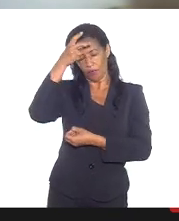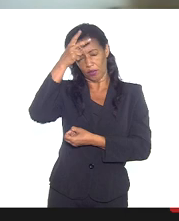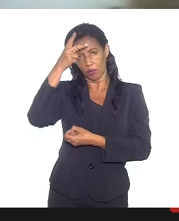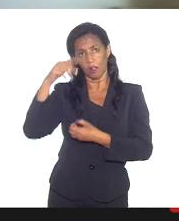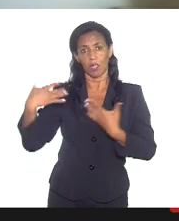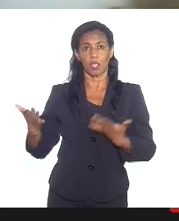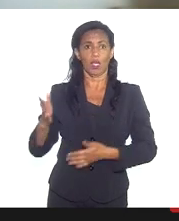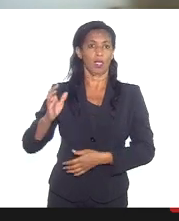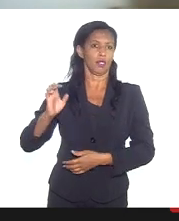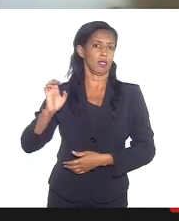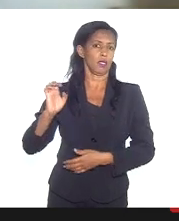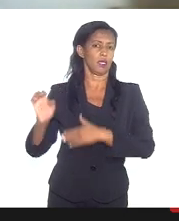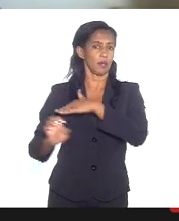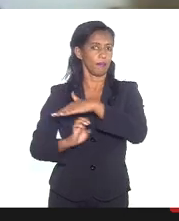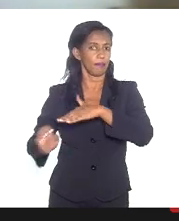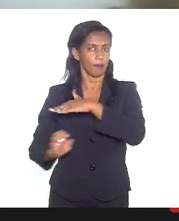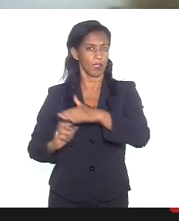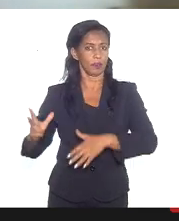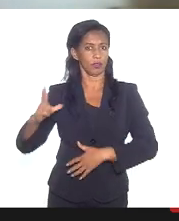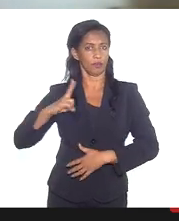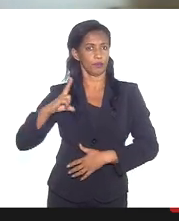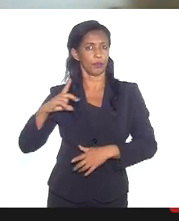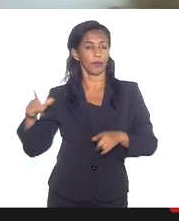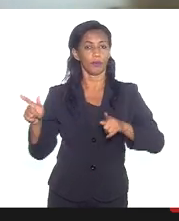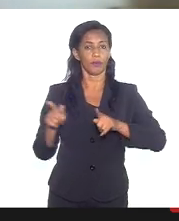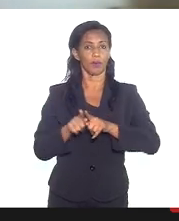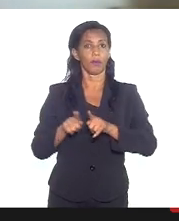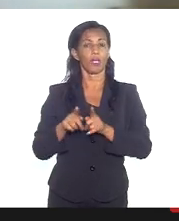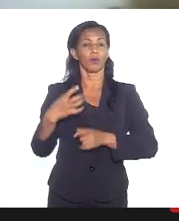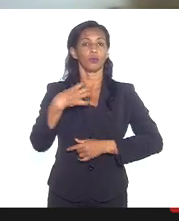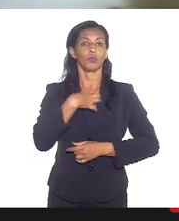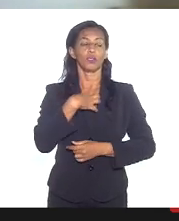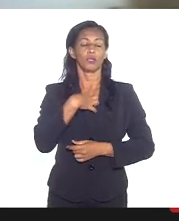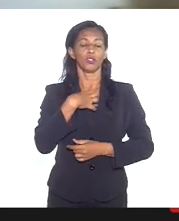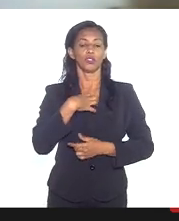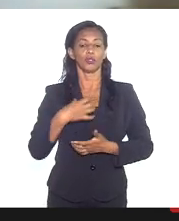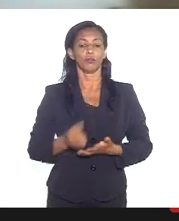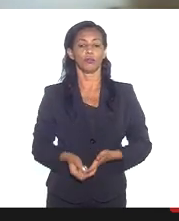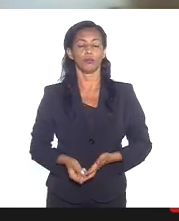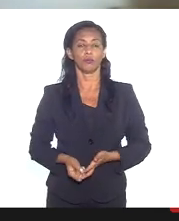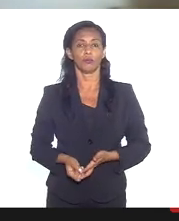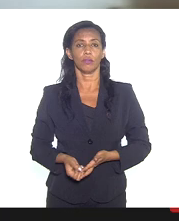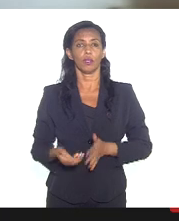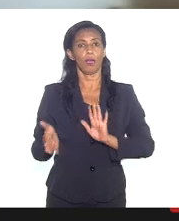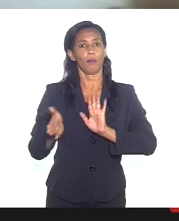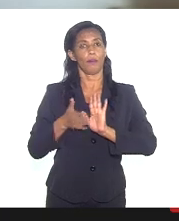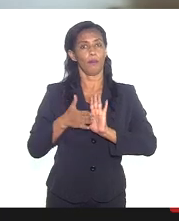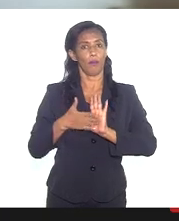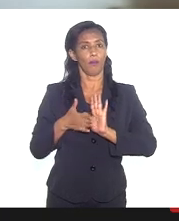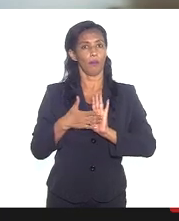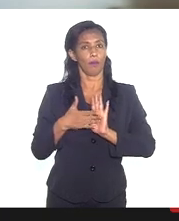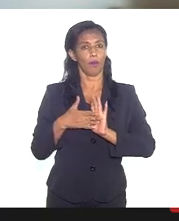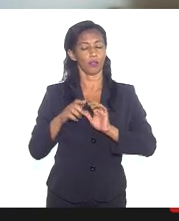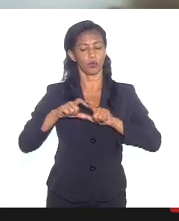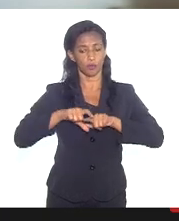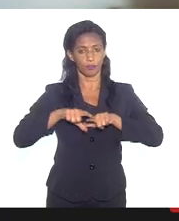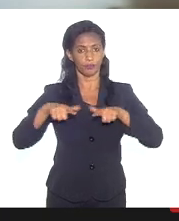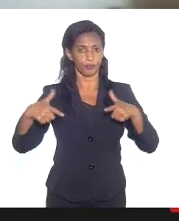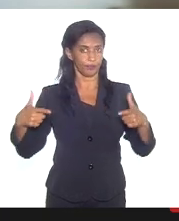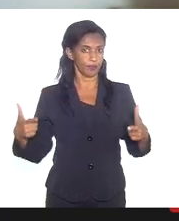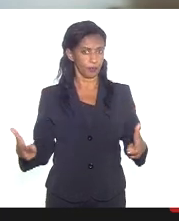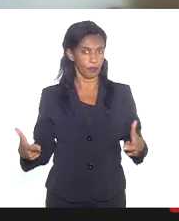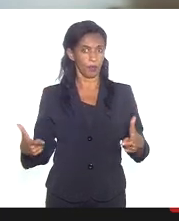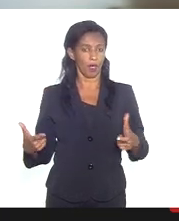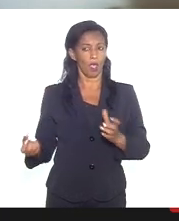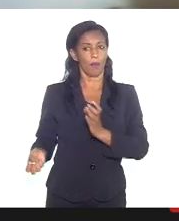privada, às concessionárias, exatamente no sentido da proposta de ampliar